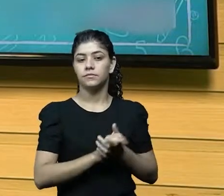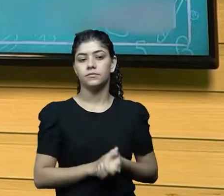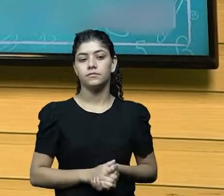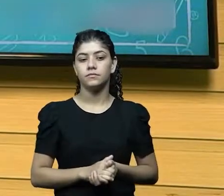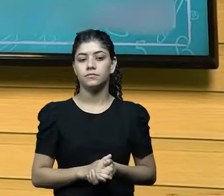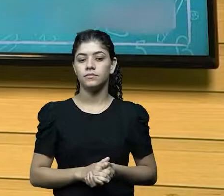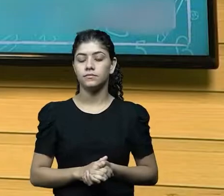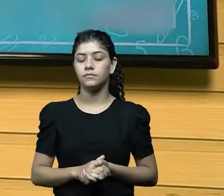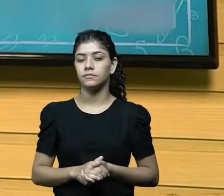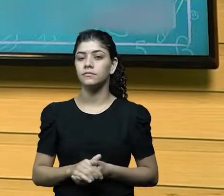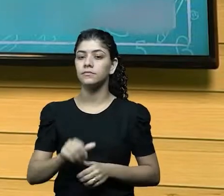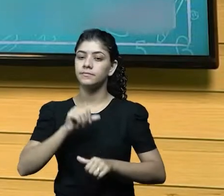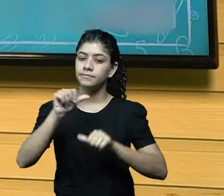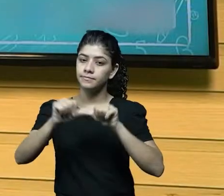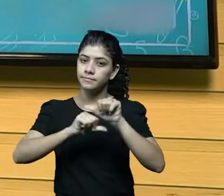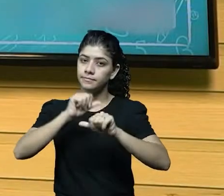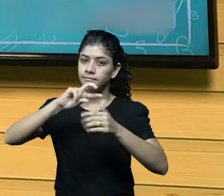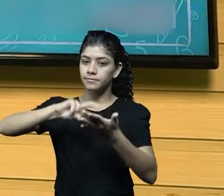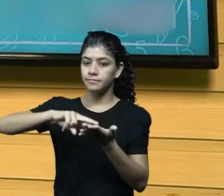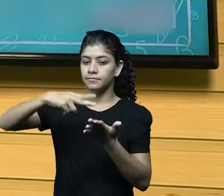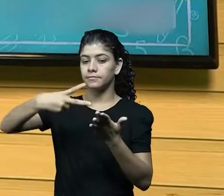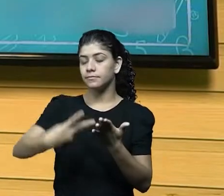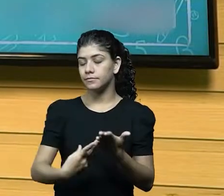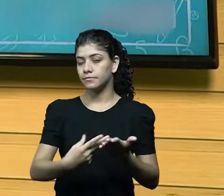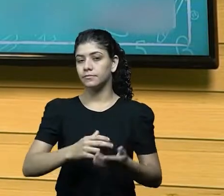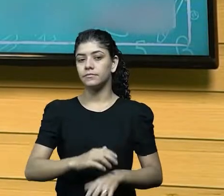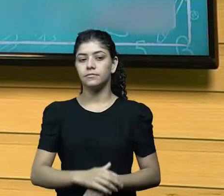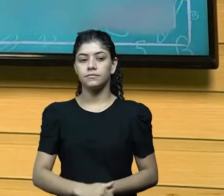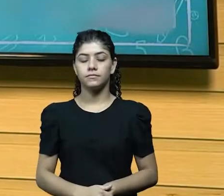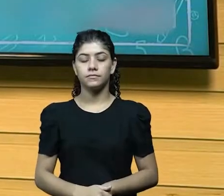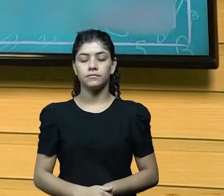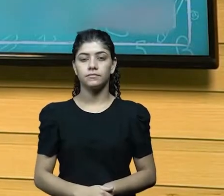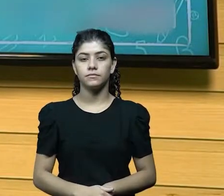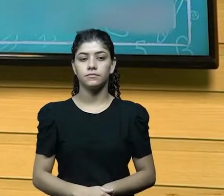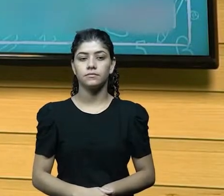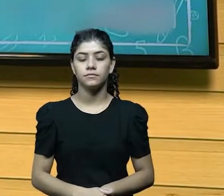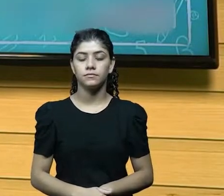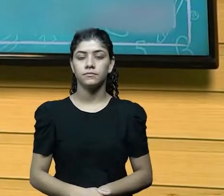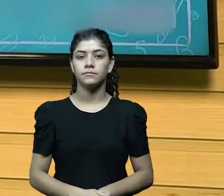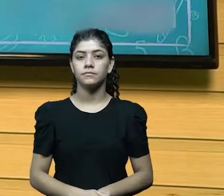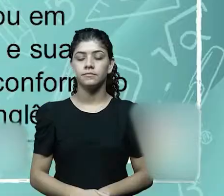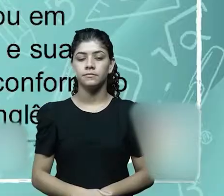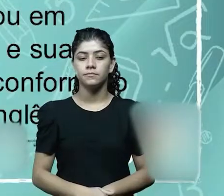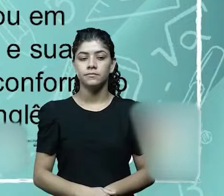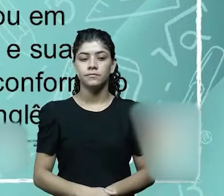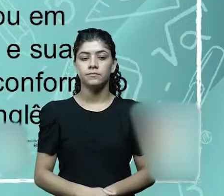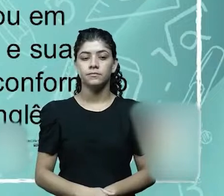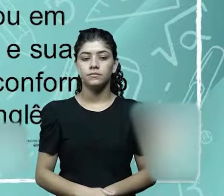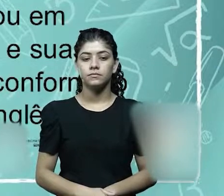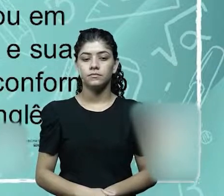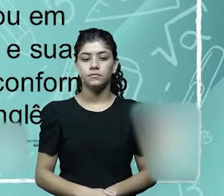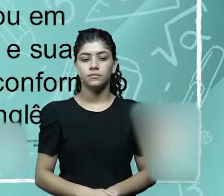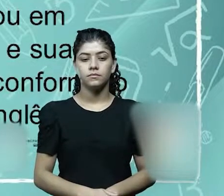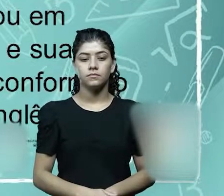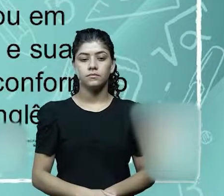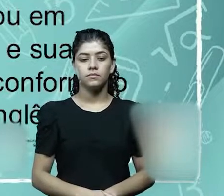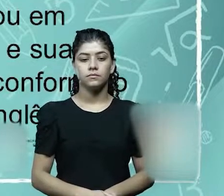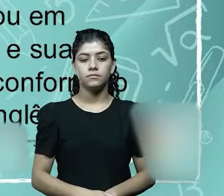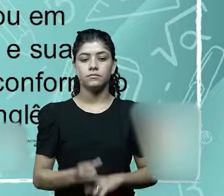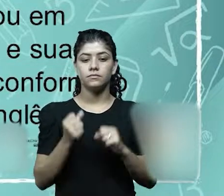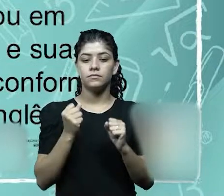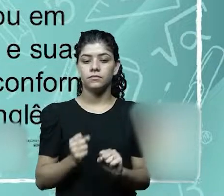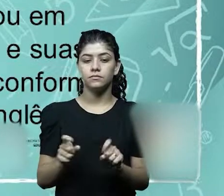das medidas que nós temos na parte da frente, em centímetro, milímetro e polegadas. Aqui nós